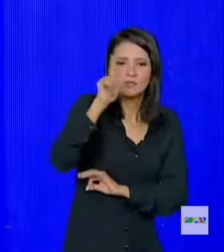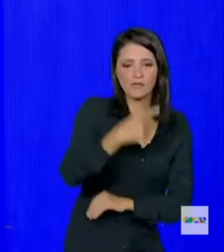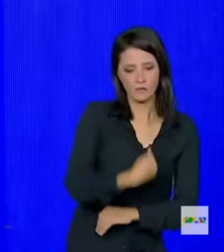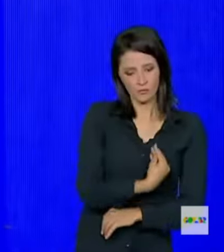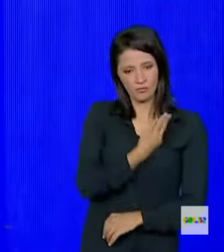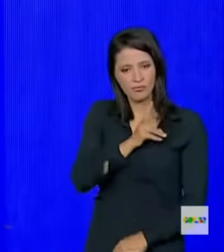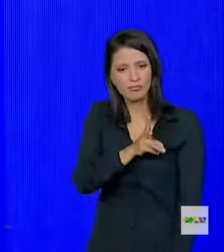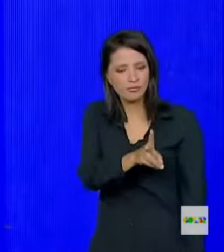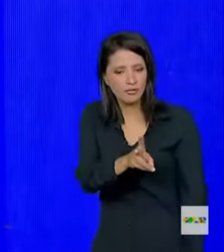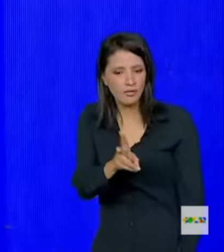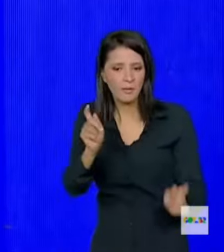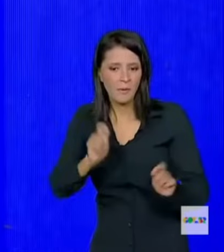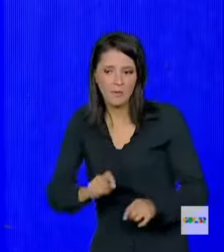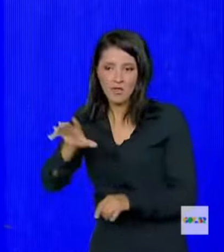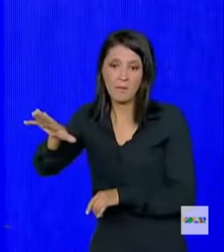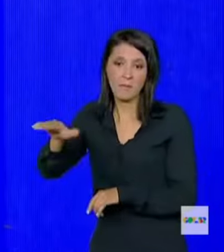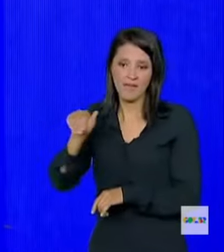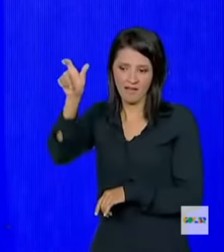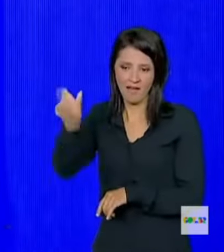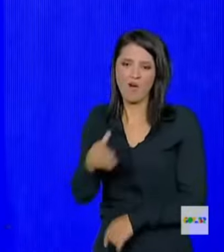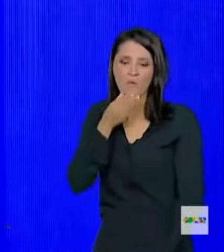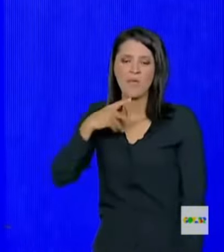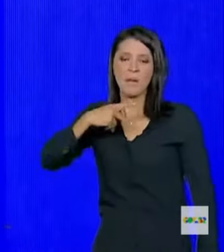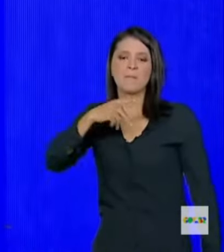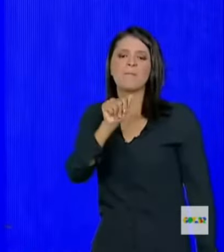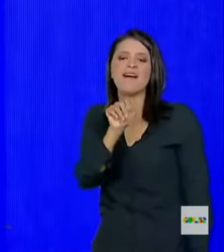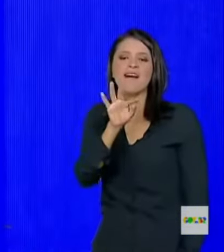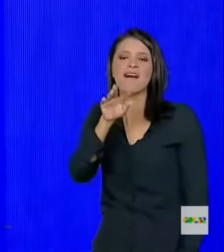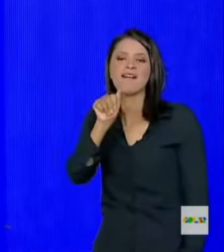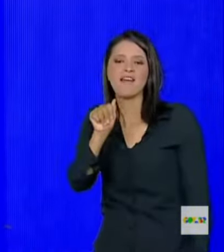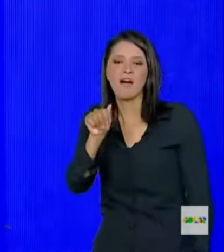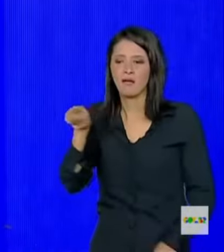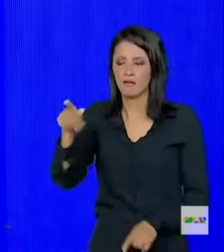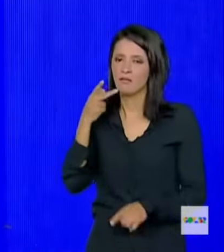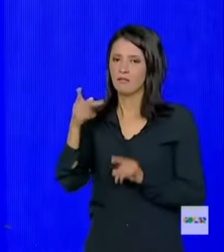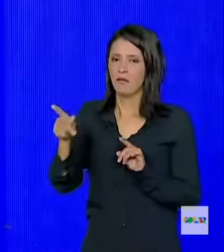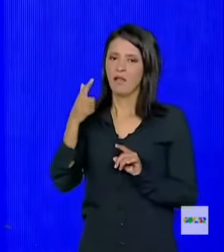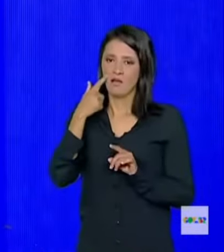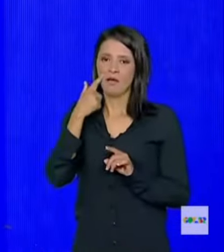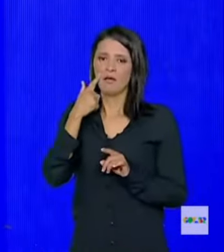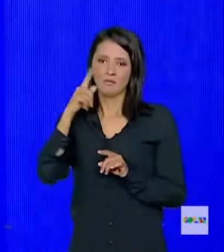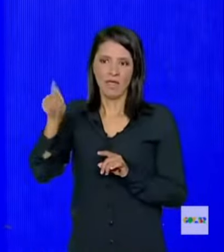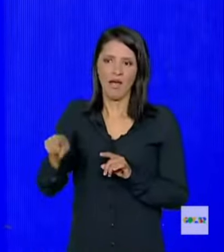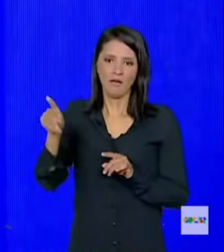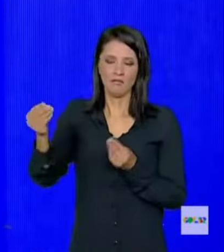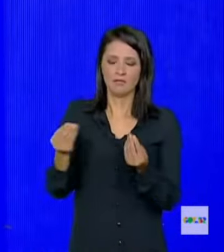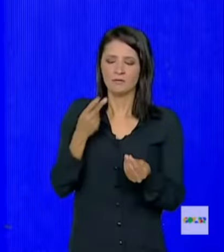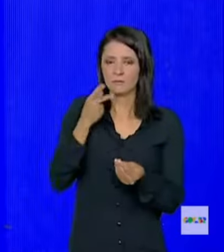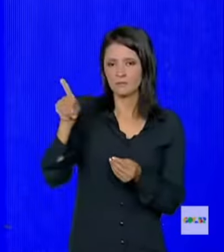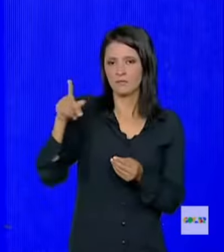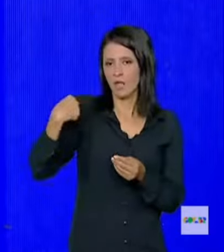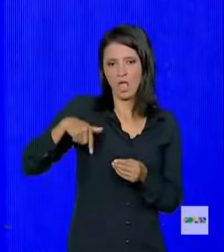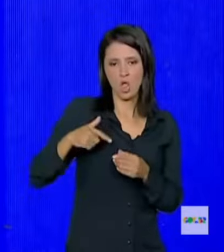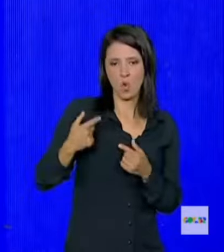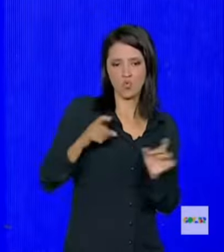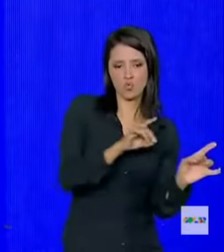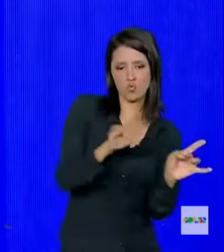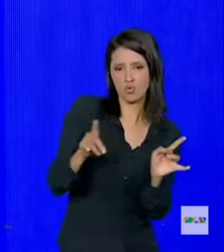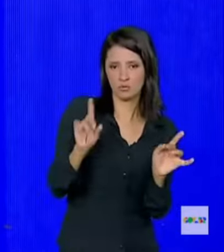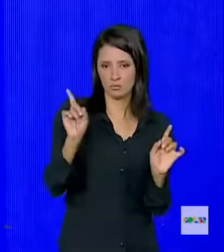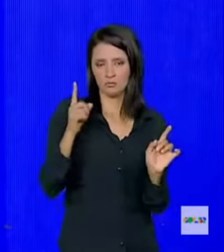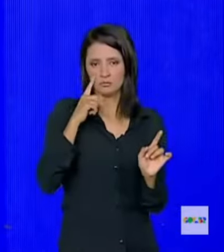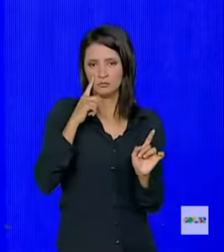Poderia pegar o patá aqui na minha frente e dizer, eu não sou comerciário, mas quantas brigas eu fiz para evitar